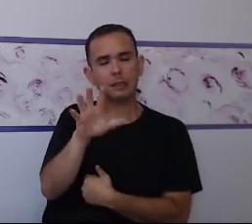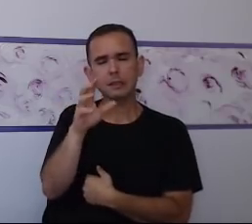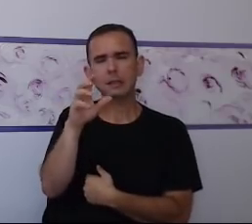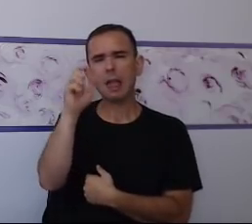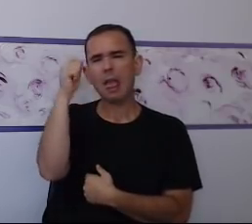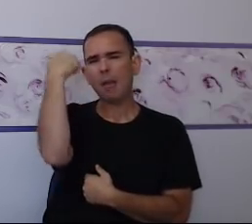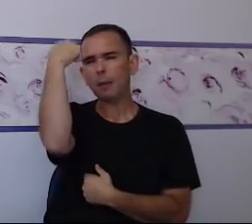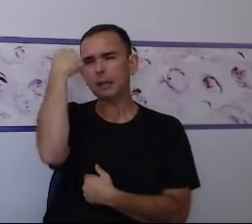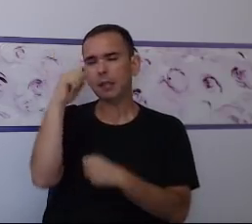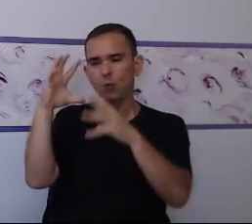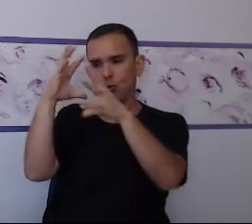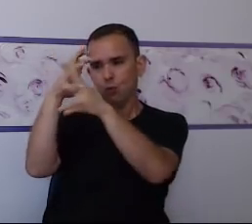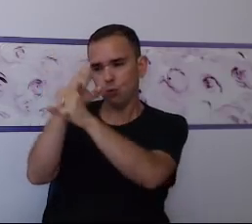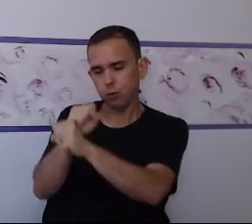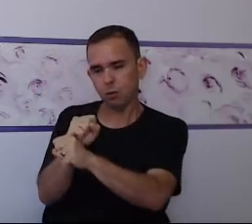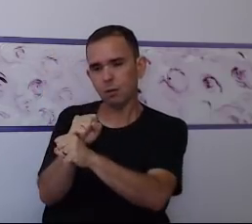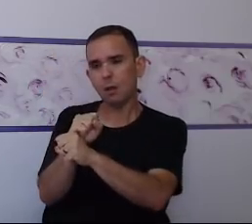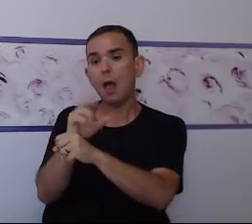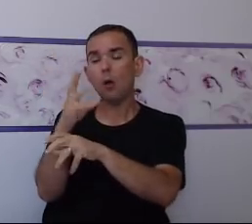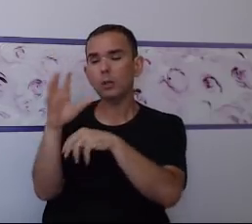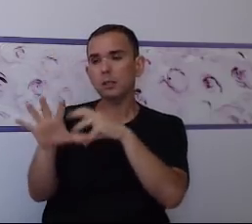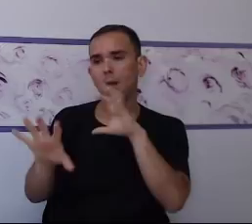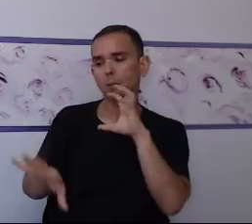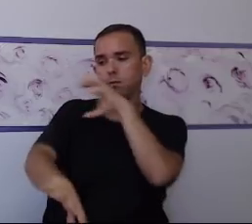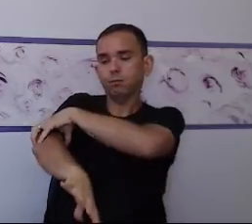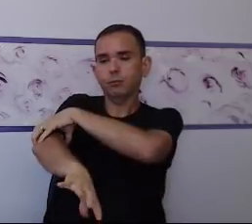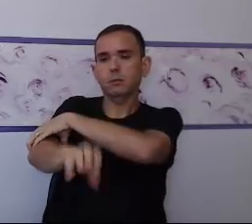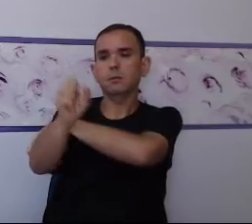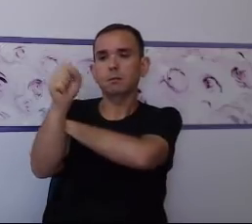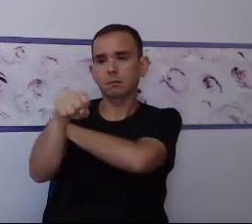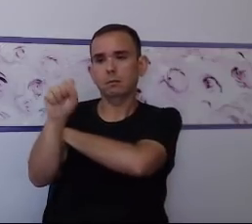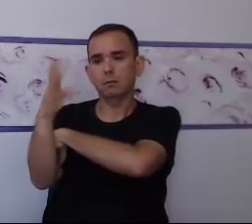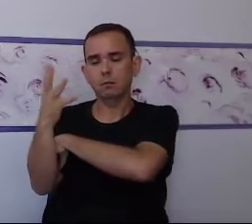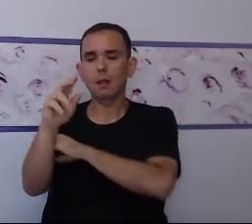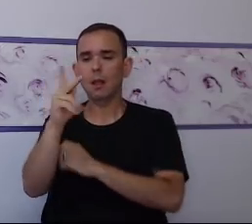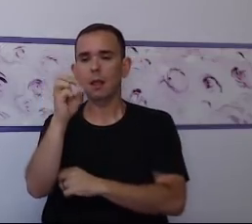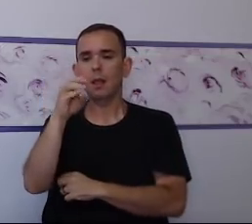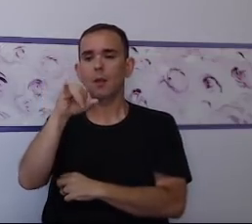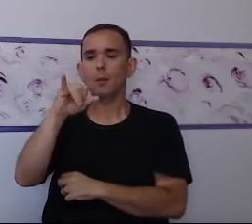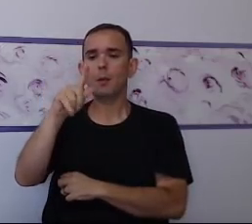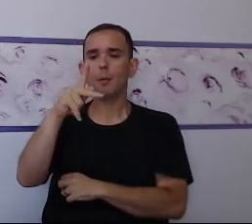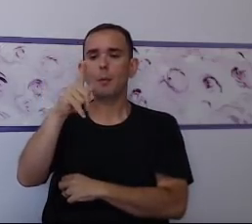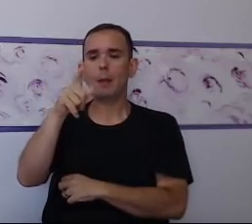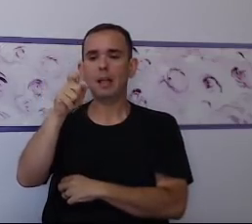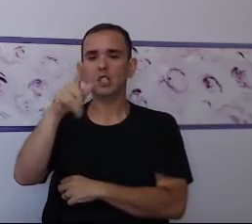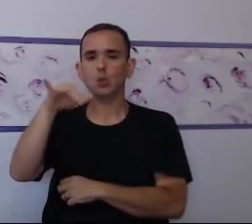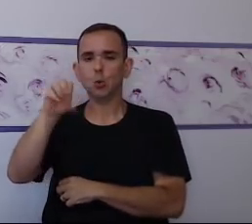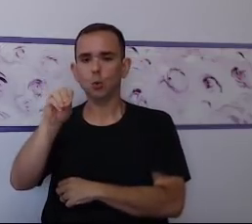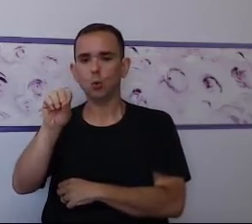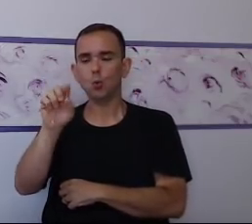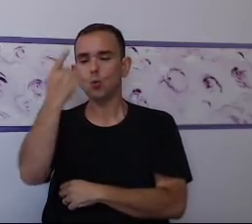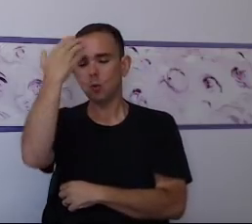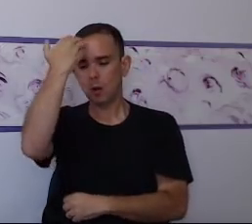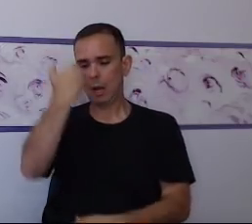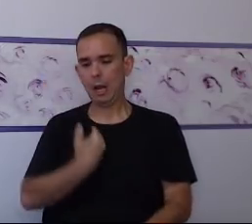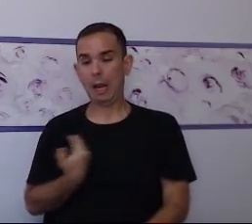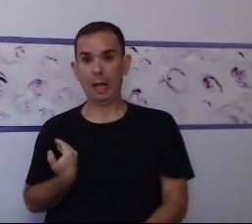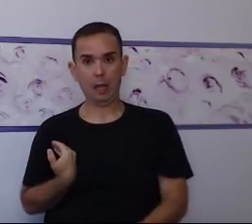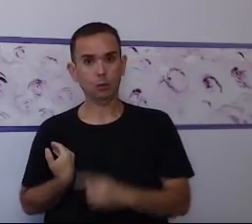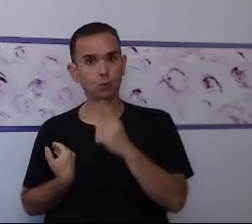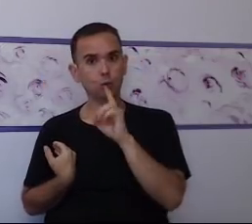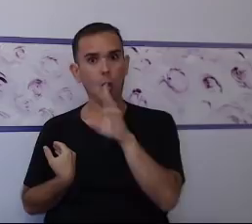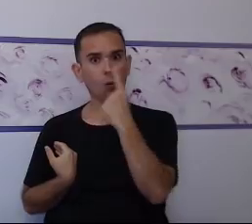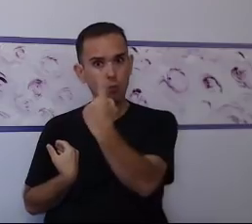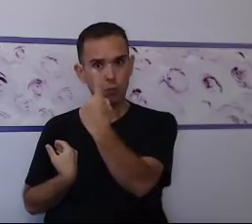um pouco mais escuro, é onde o membro é mais afetado. Então, o hemiplégico, a gente tem o comprometimento de um lado do corpo, né, de